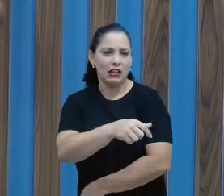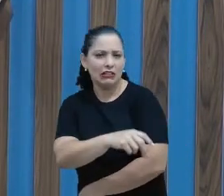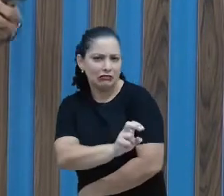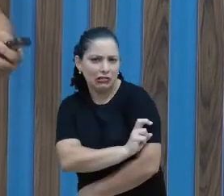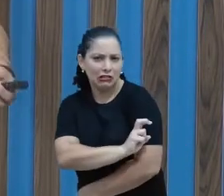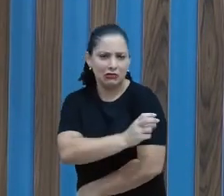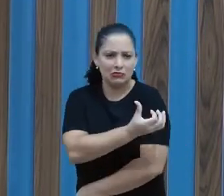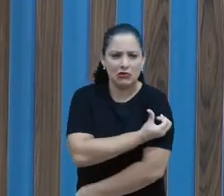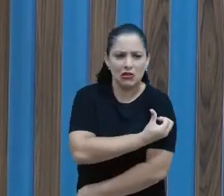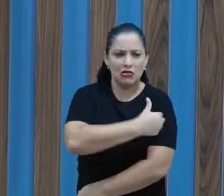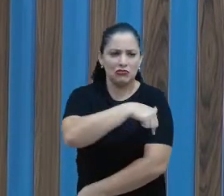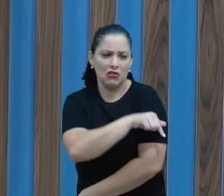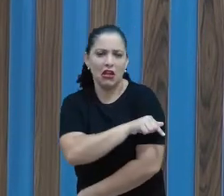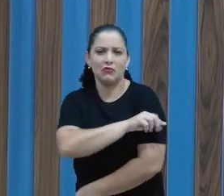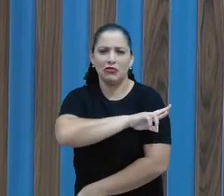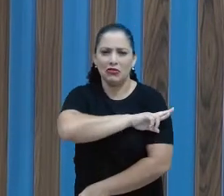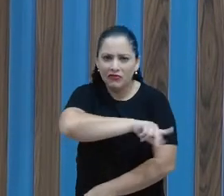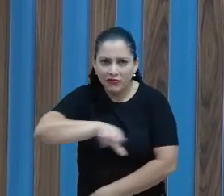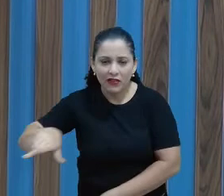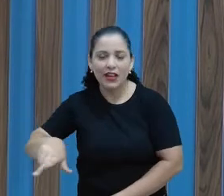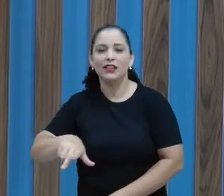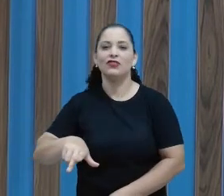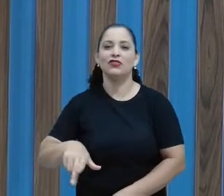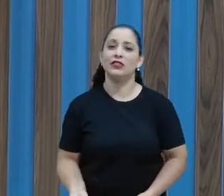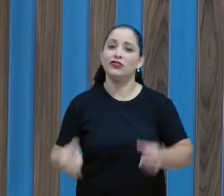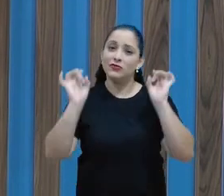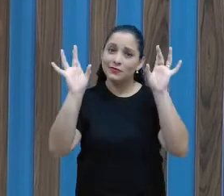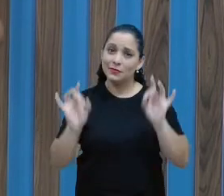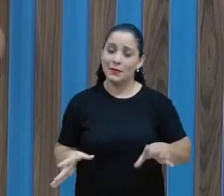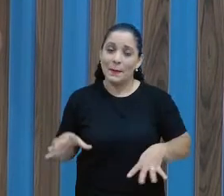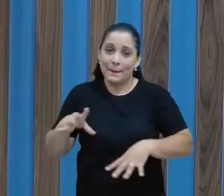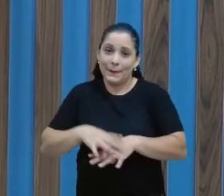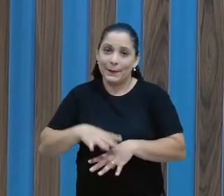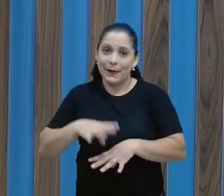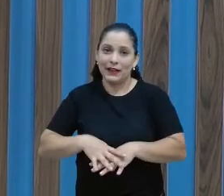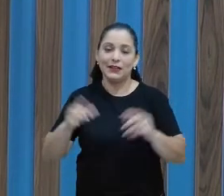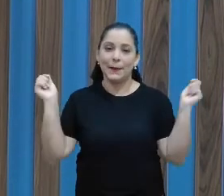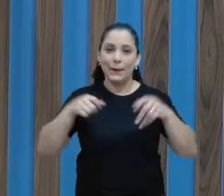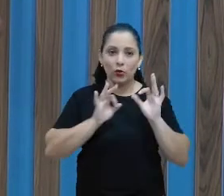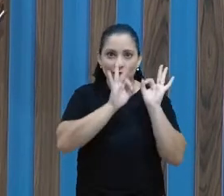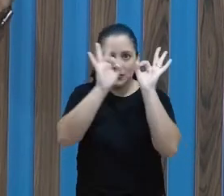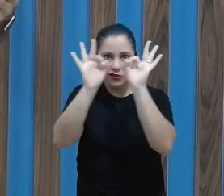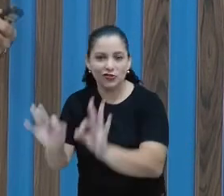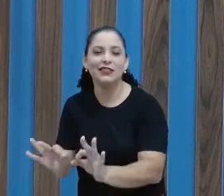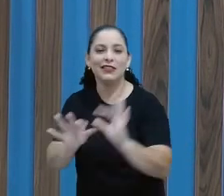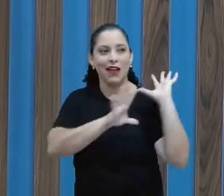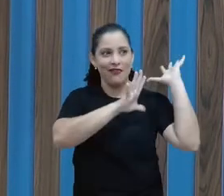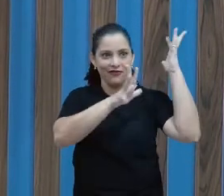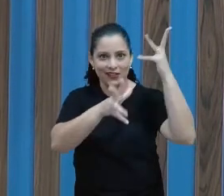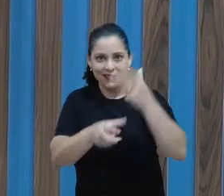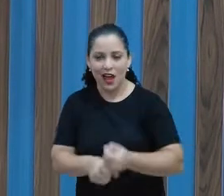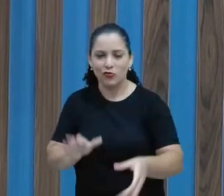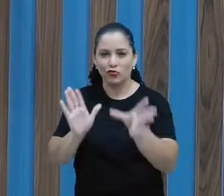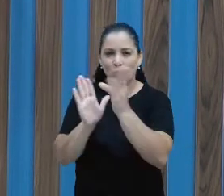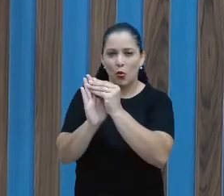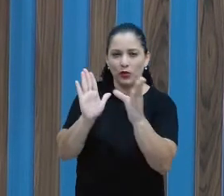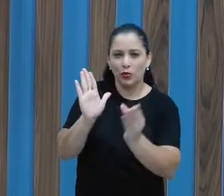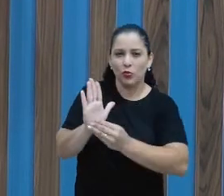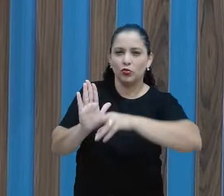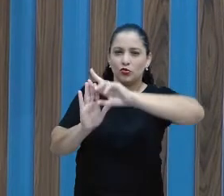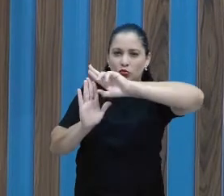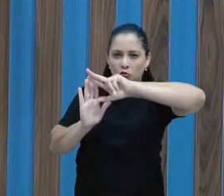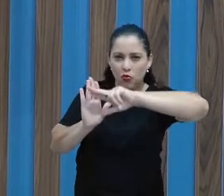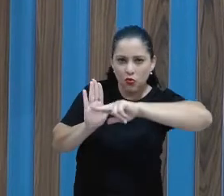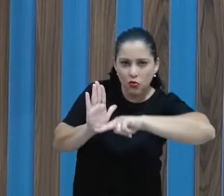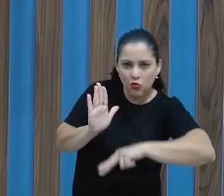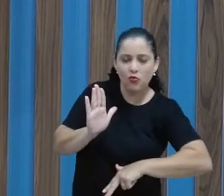pode, principalmente, né, na parte de matemática, você pode estar revisando esses conteúdos que você possa